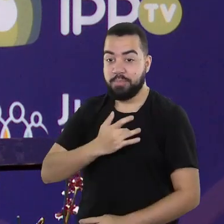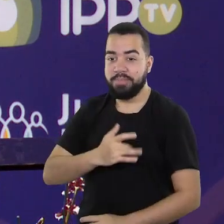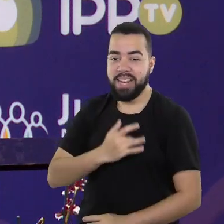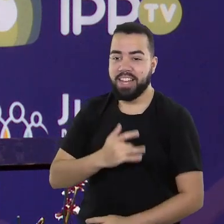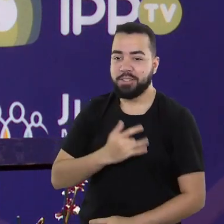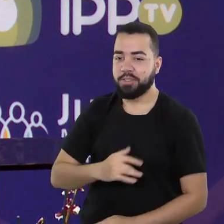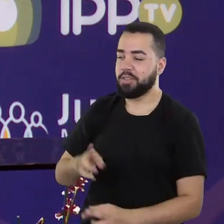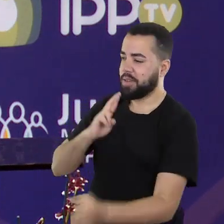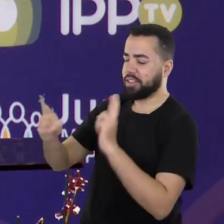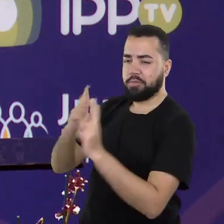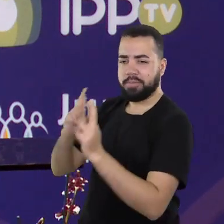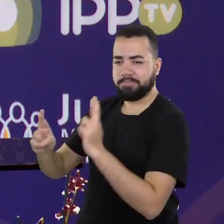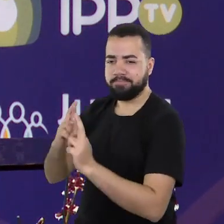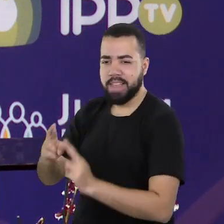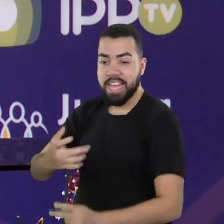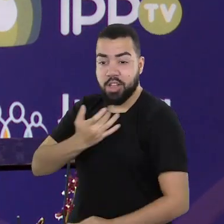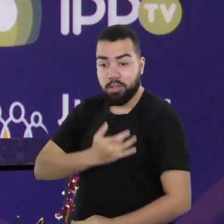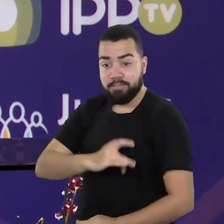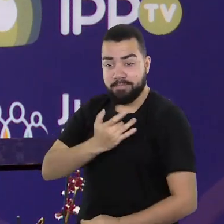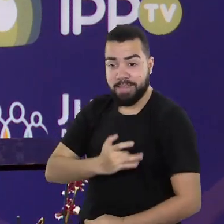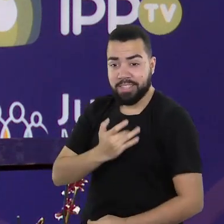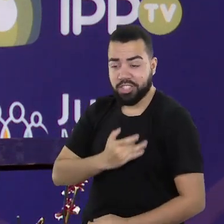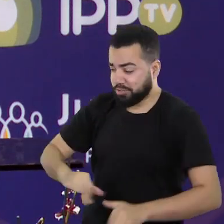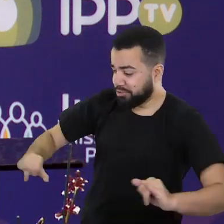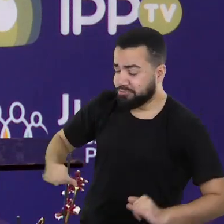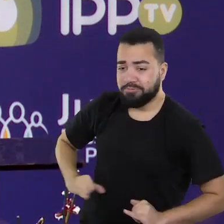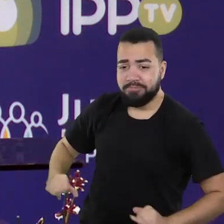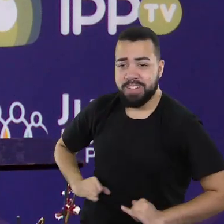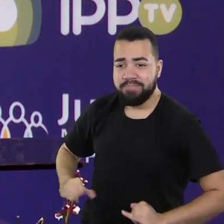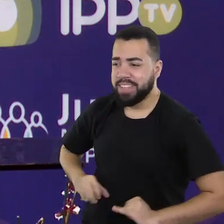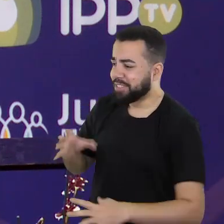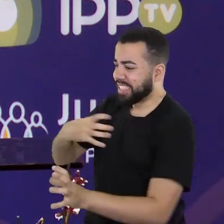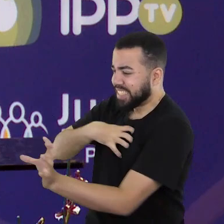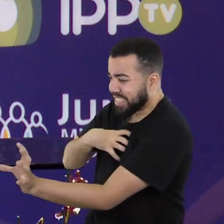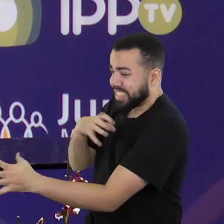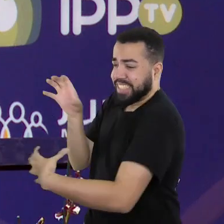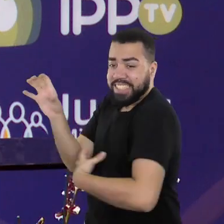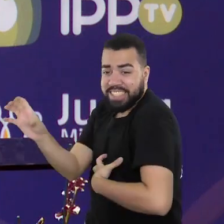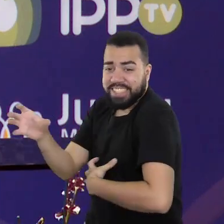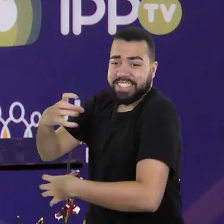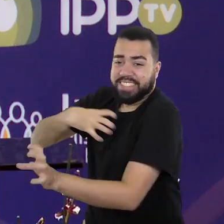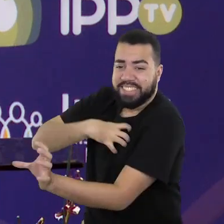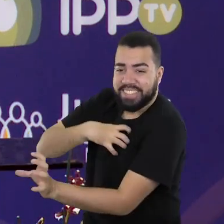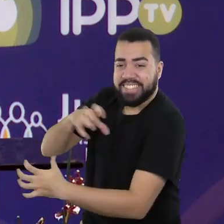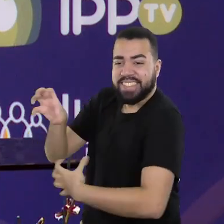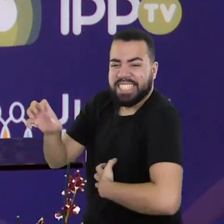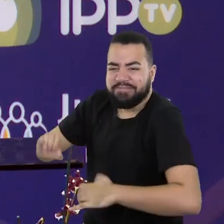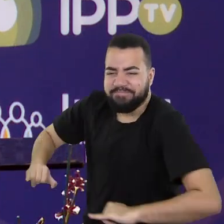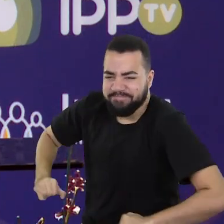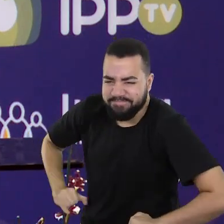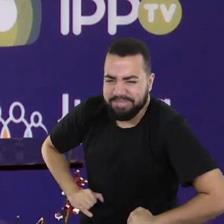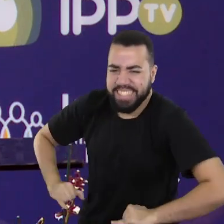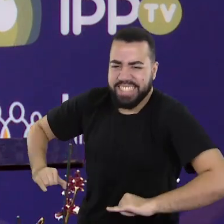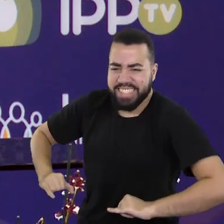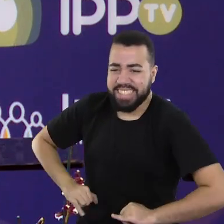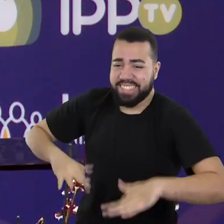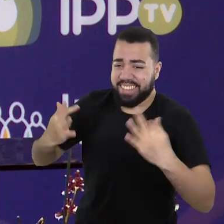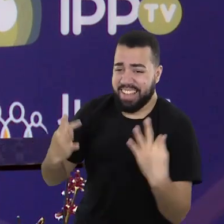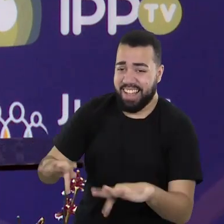o outro. É uma simpatia dolorosa, é quando eu sinto a dor do outro.